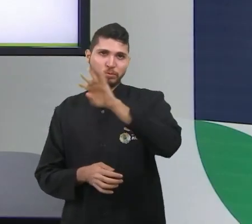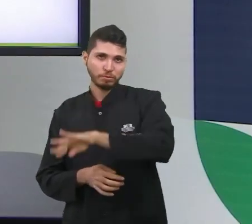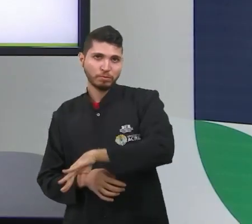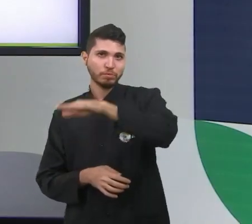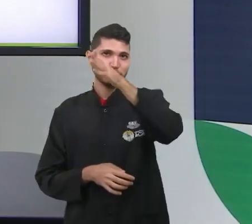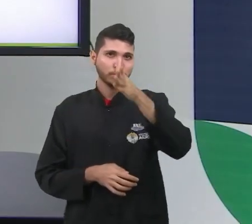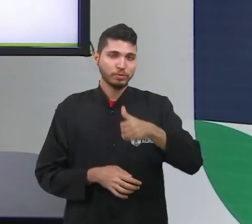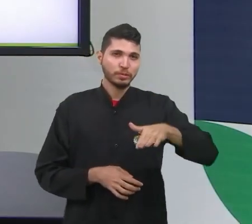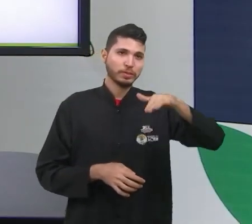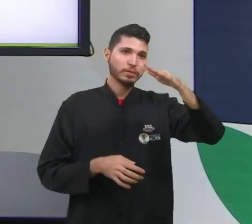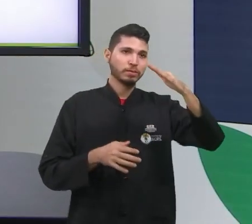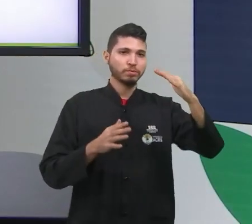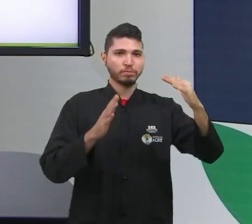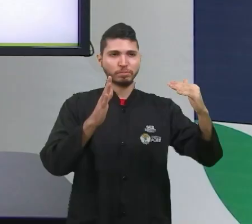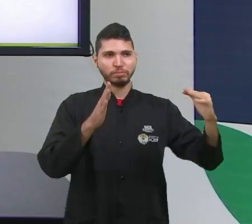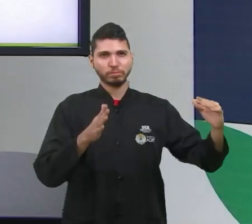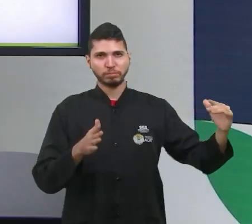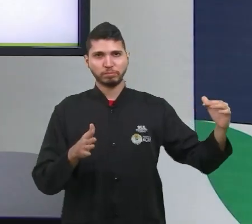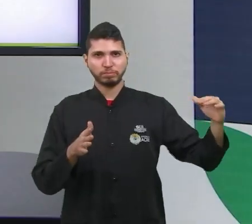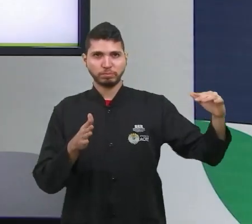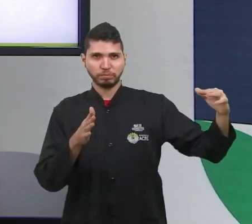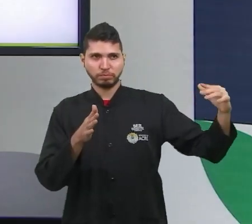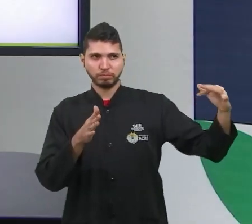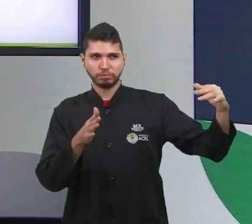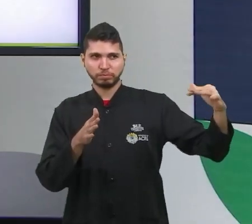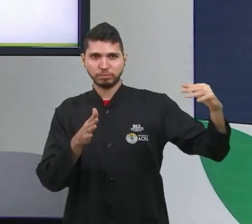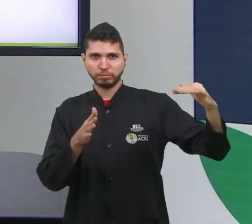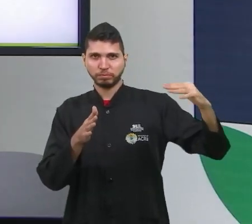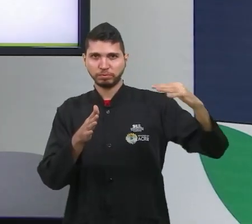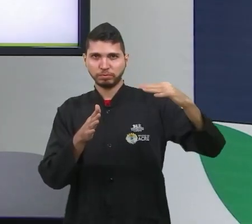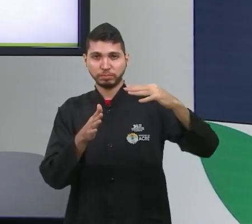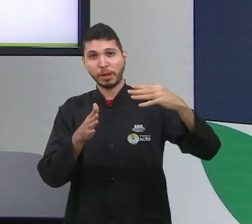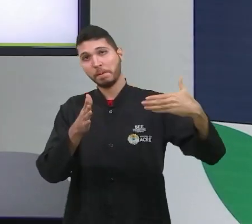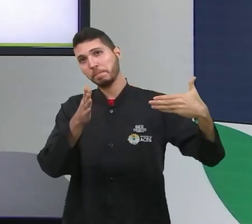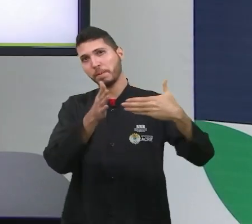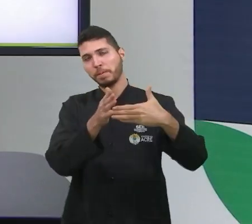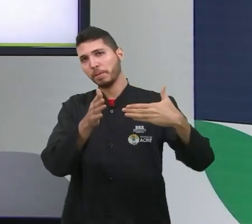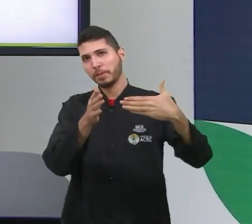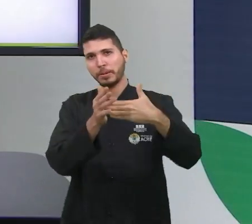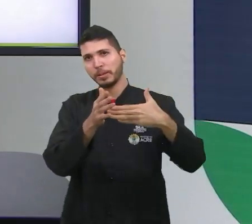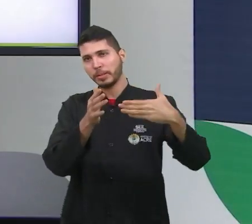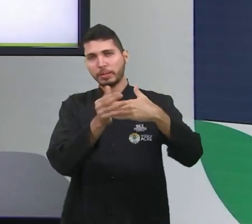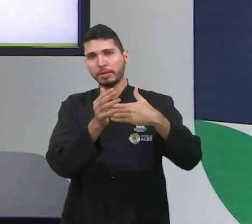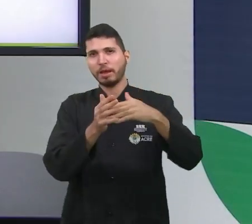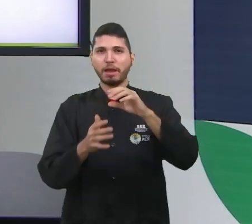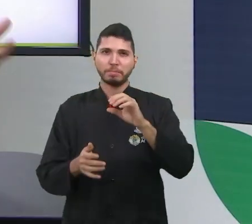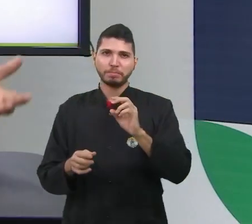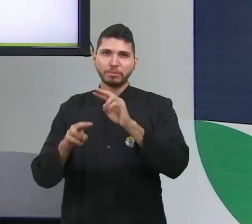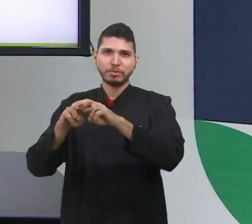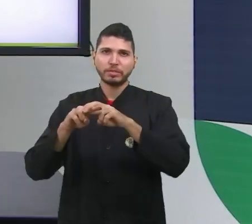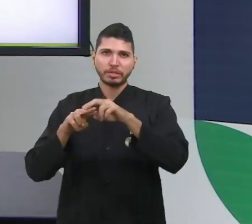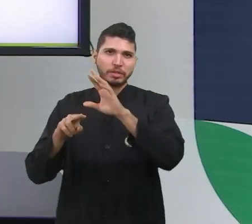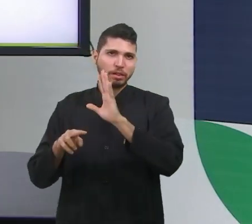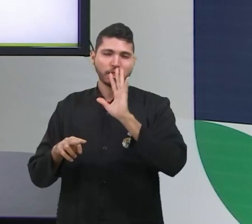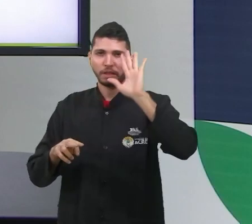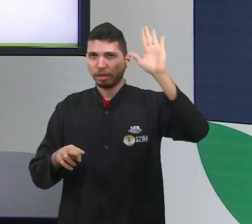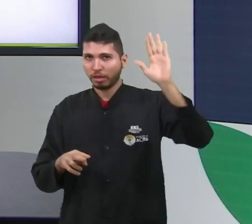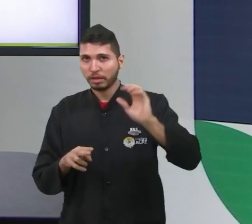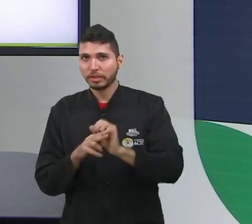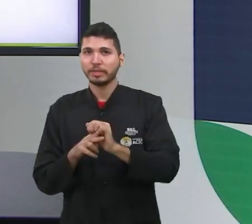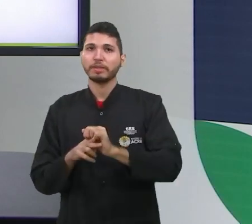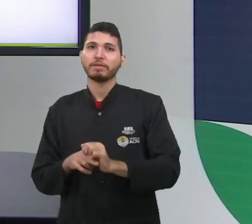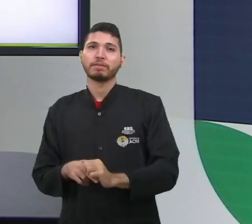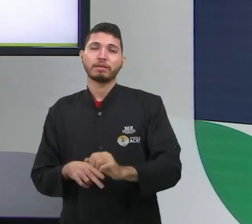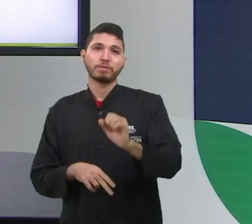a chegada da massa de ar, e isso faz com que a gente tenha a ocorrência do clima semiárido na região que nós chamamos de